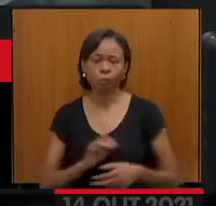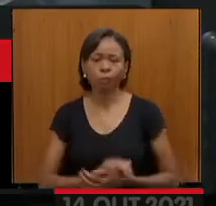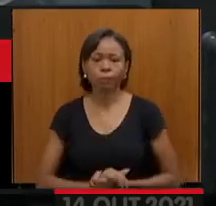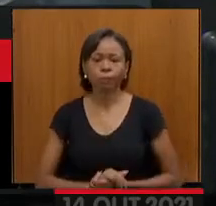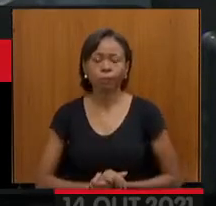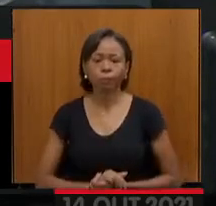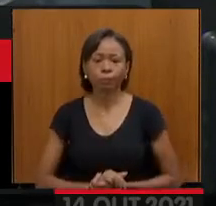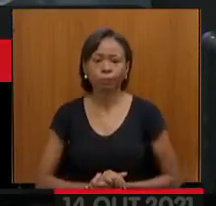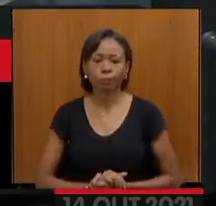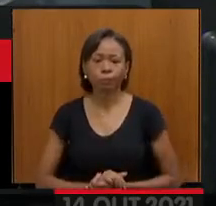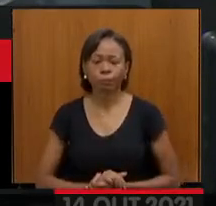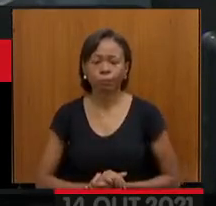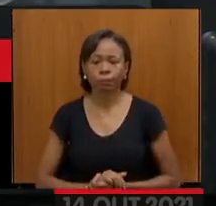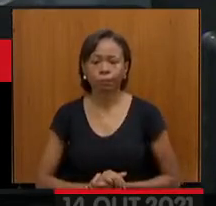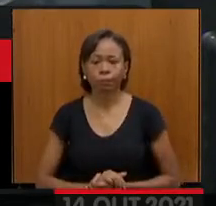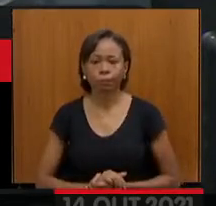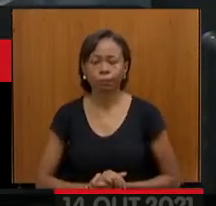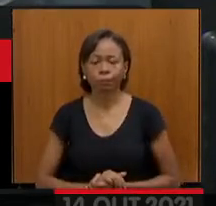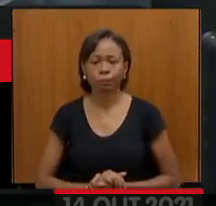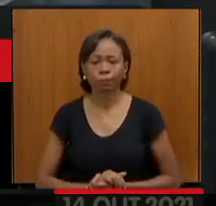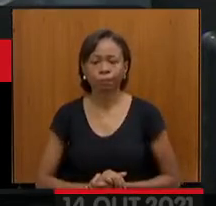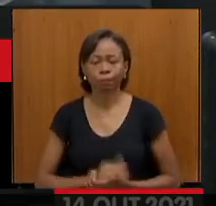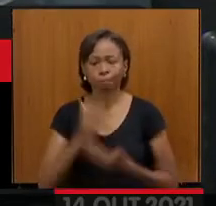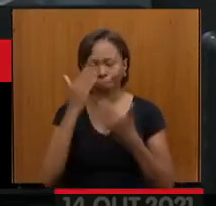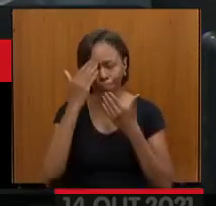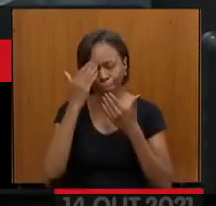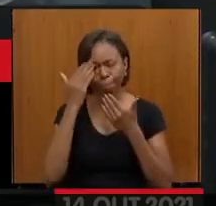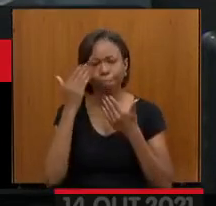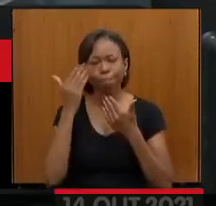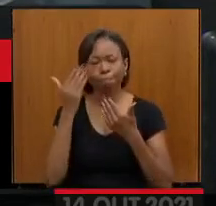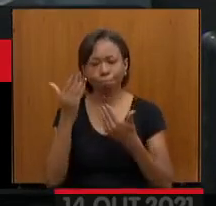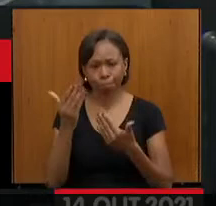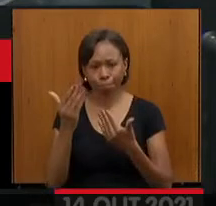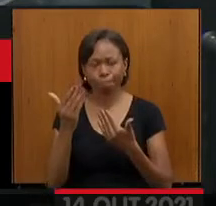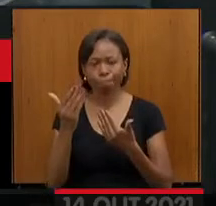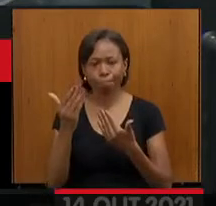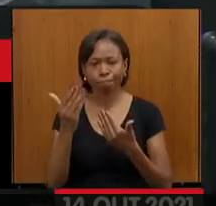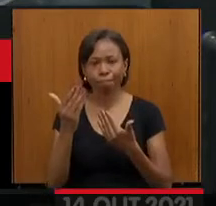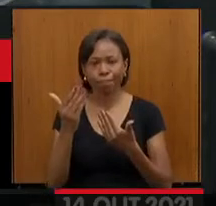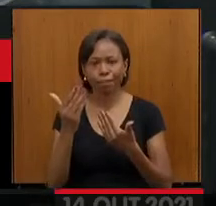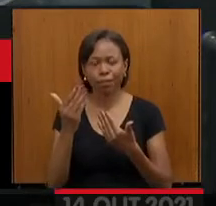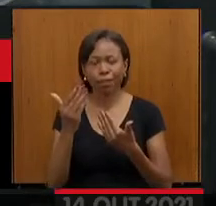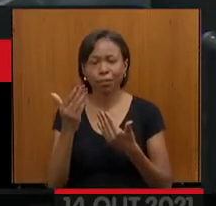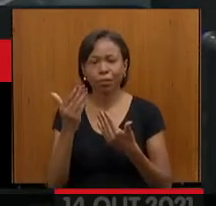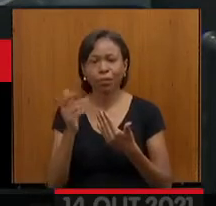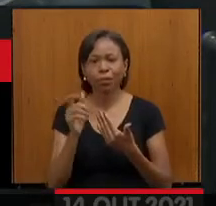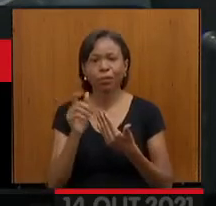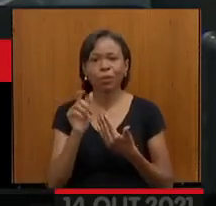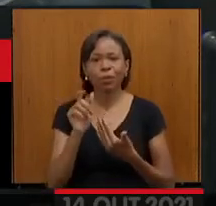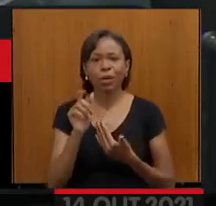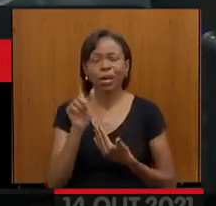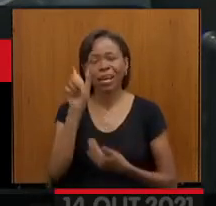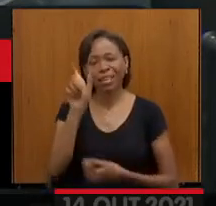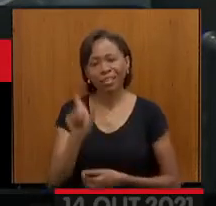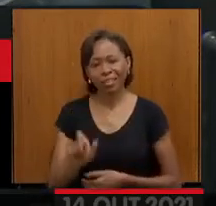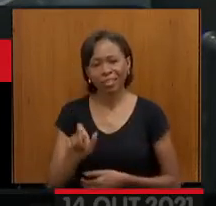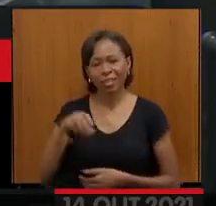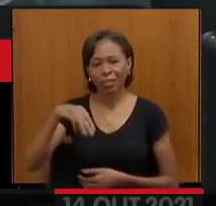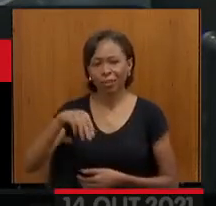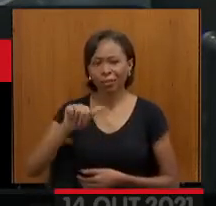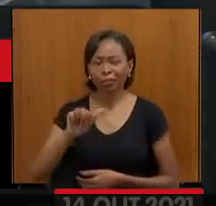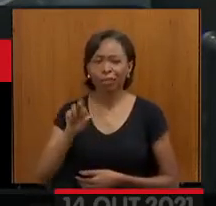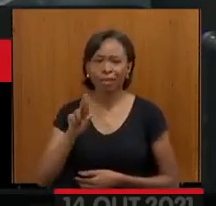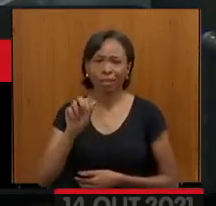Eu, em primeiro lugar, gostaria muito de agradecer e agradecer diretamente a nossa querida Mara Moura,